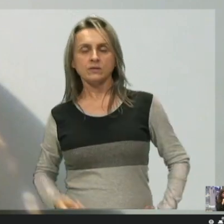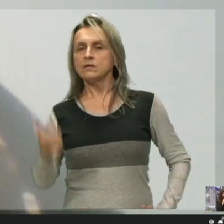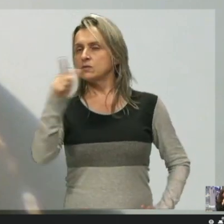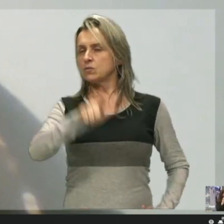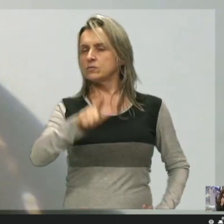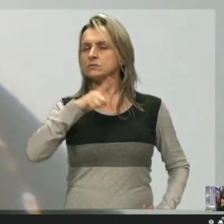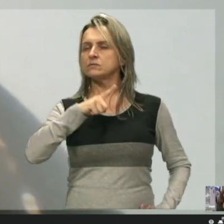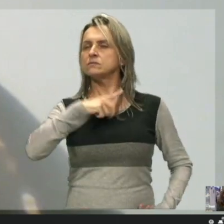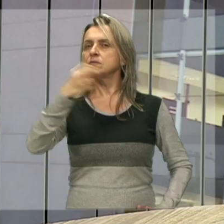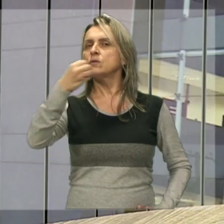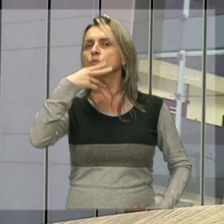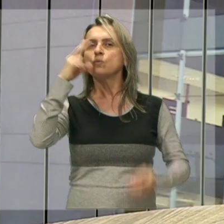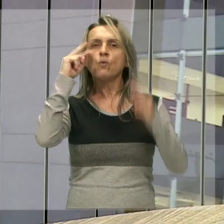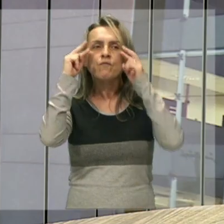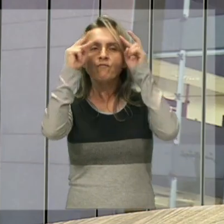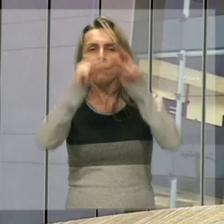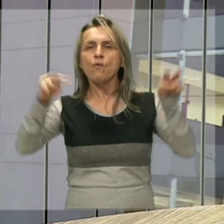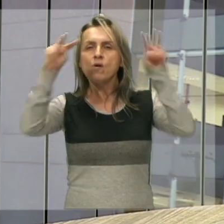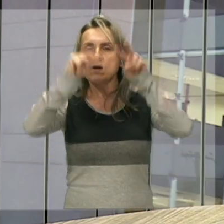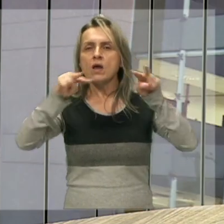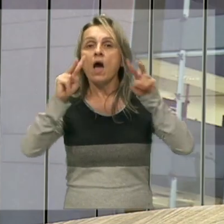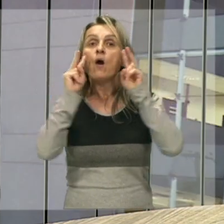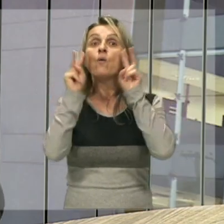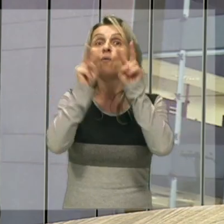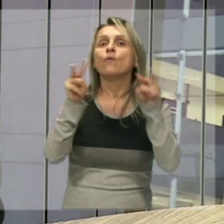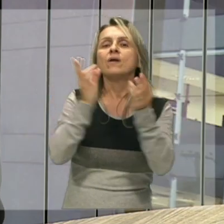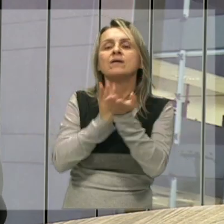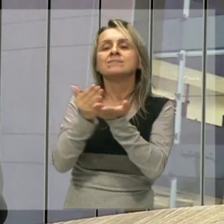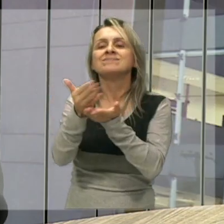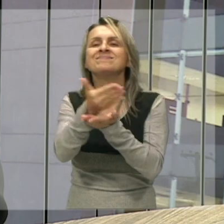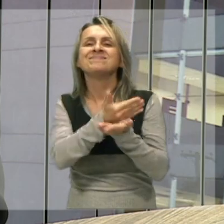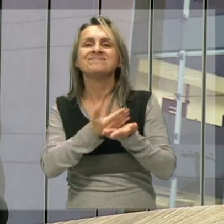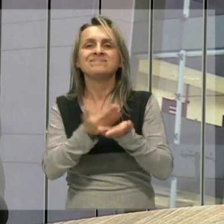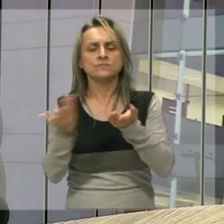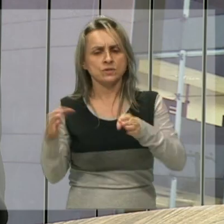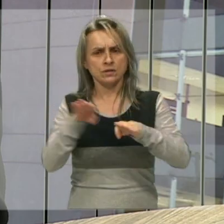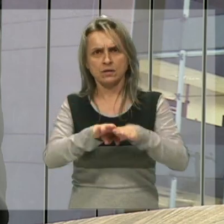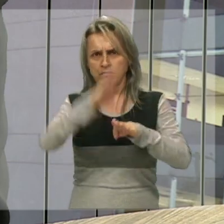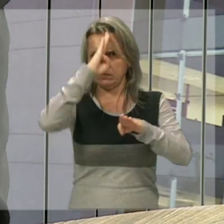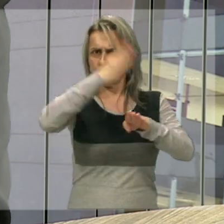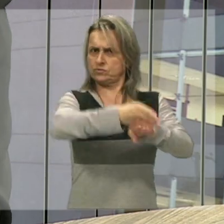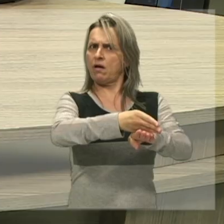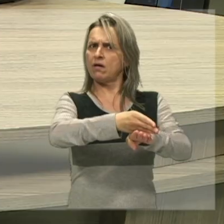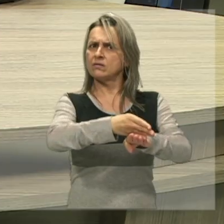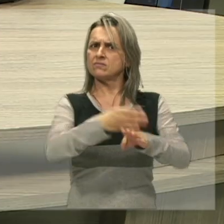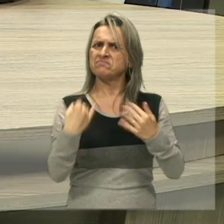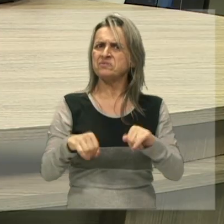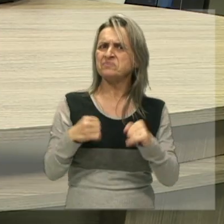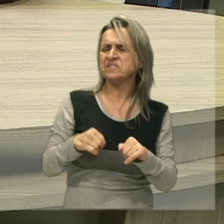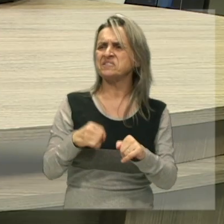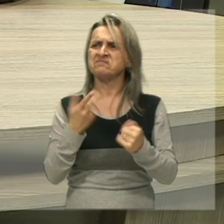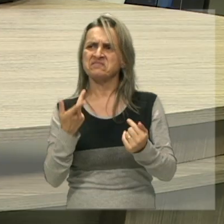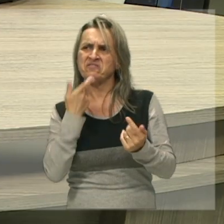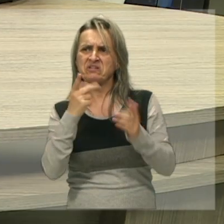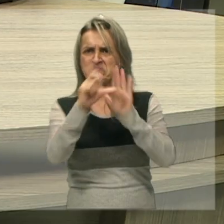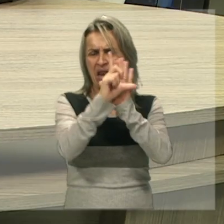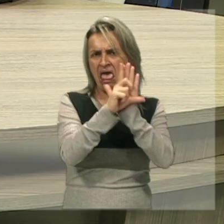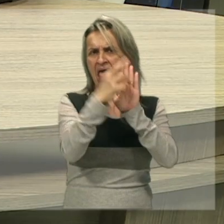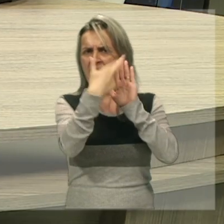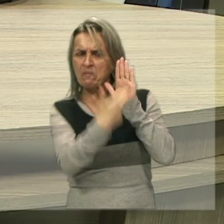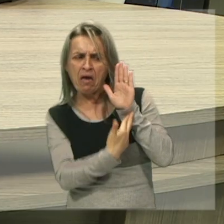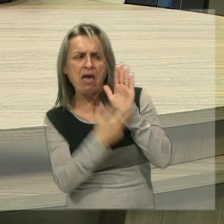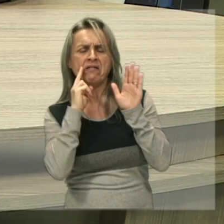ter um olhar que acolhe, né, que inclui já direto, sem precisar ficar tendo que isso ser por